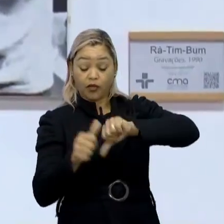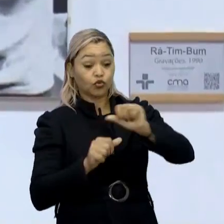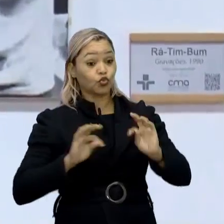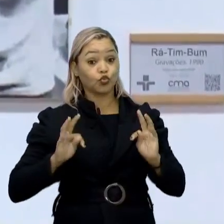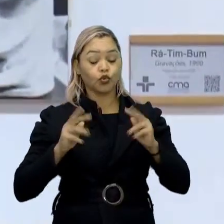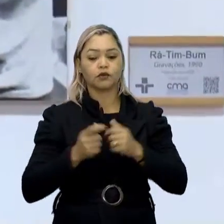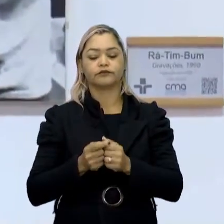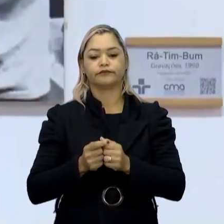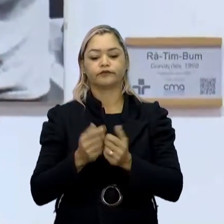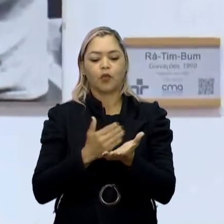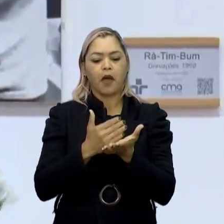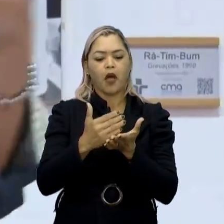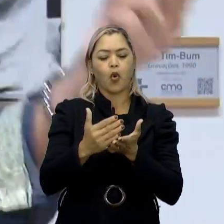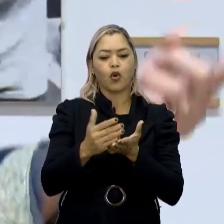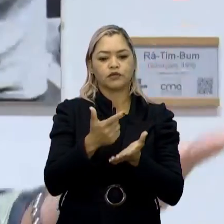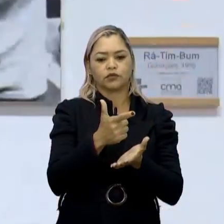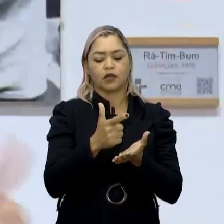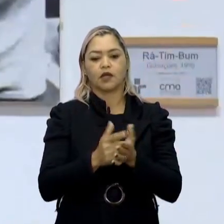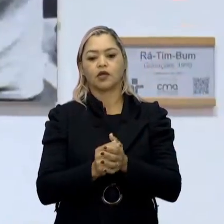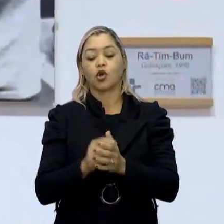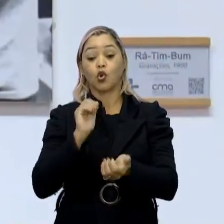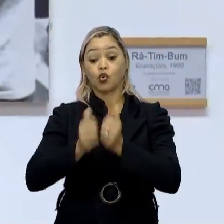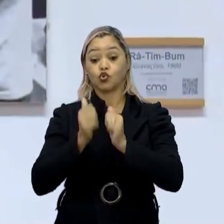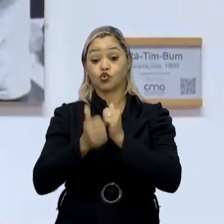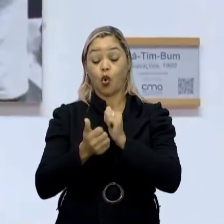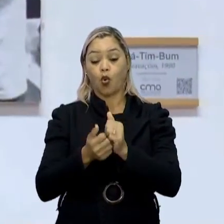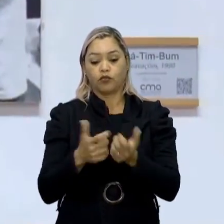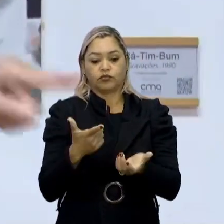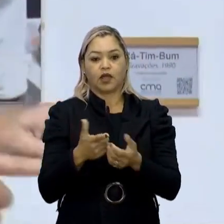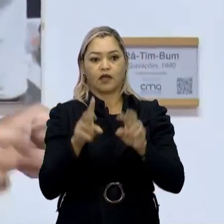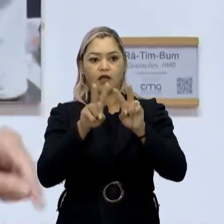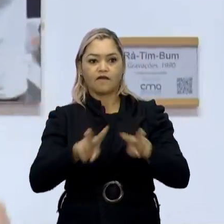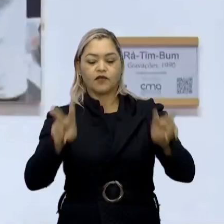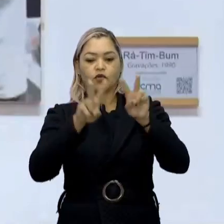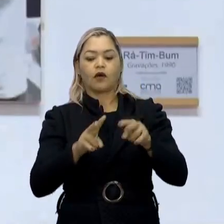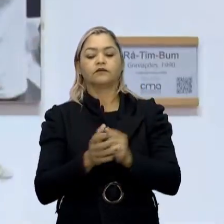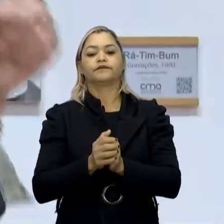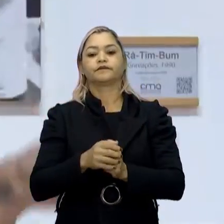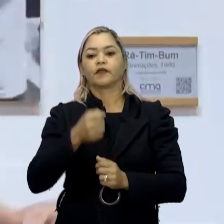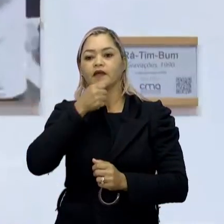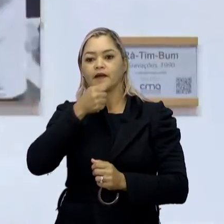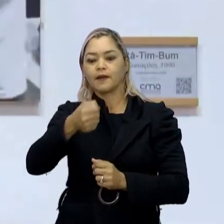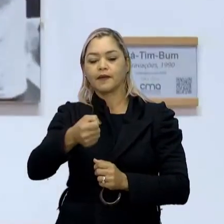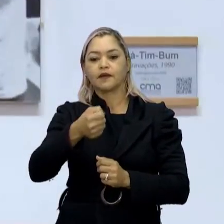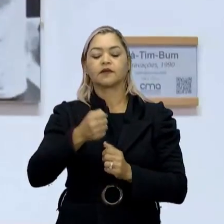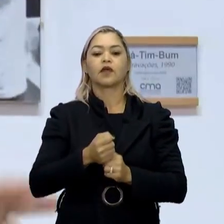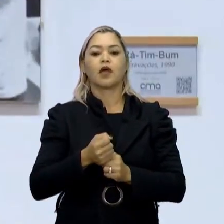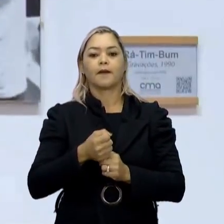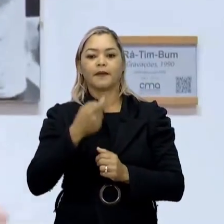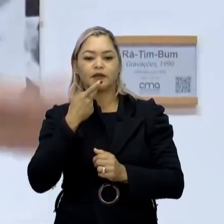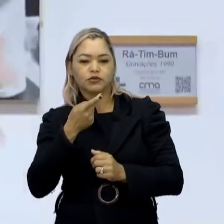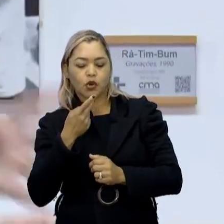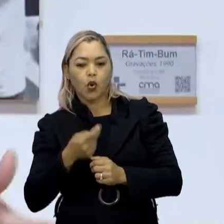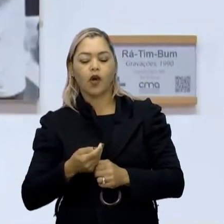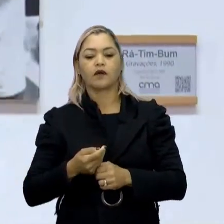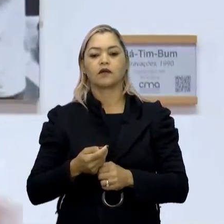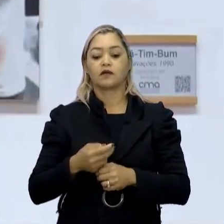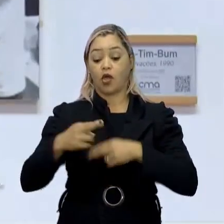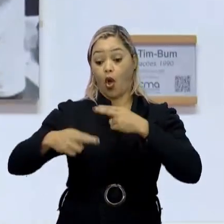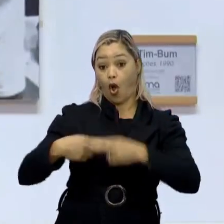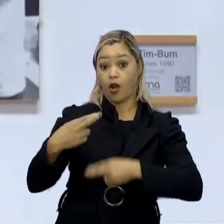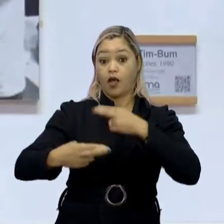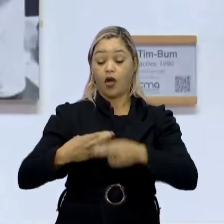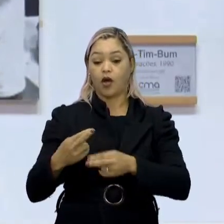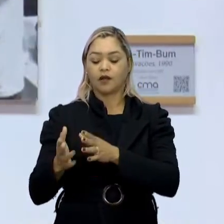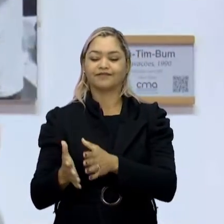estava prevista para entrar não tem como entrar, o jogo tá rolando, mas você não tem imagem, cai pro narrador, cai pro comentarista, enrola aí,